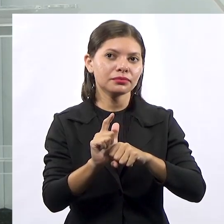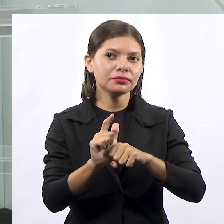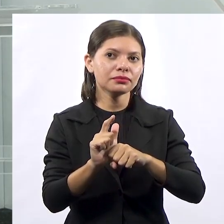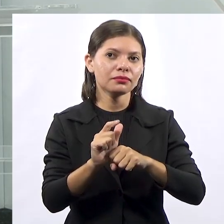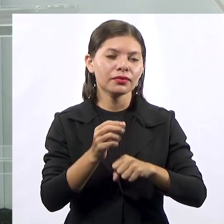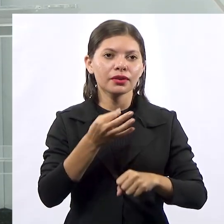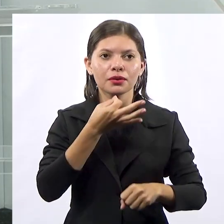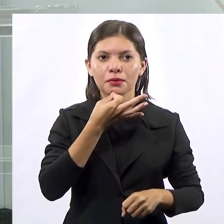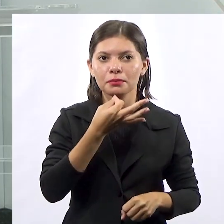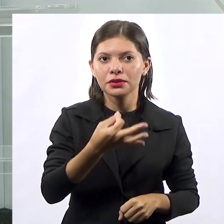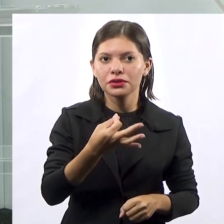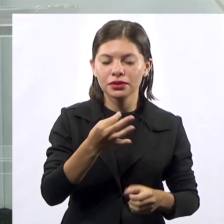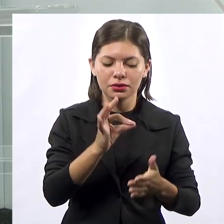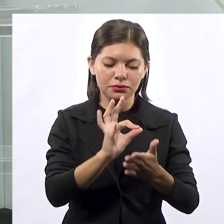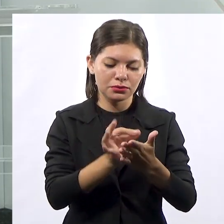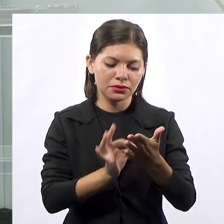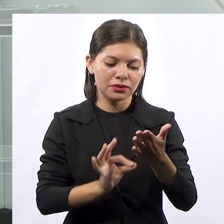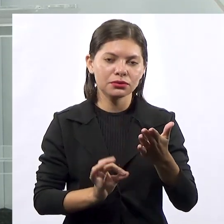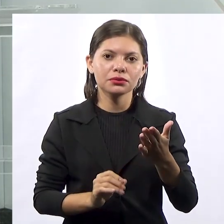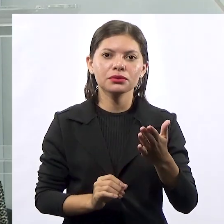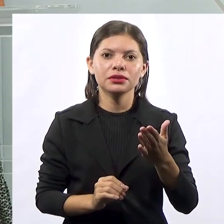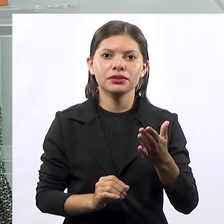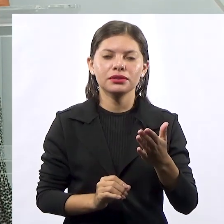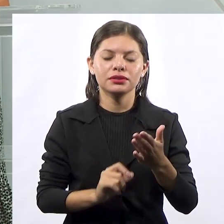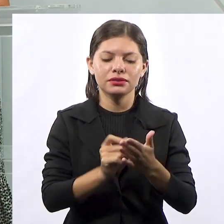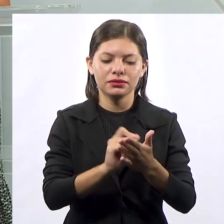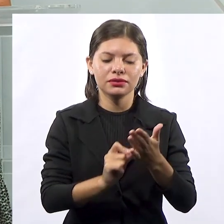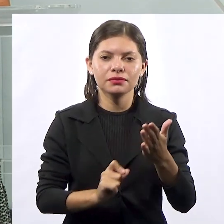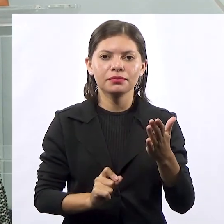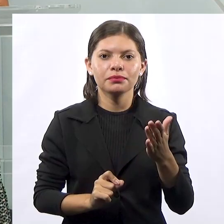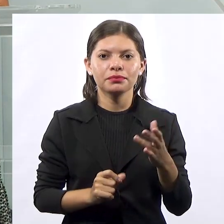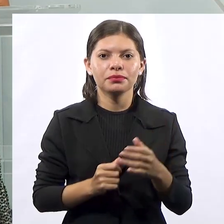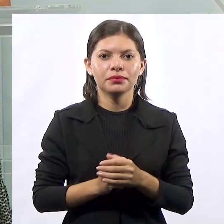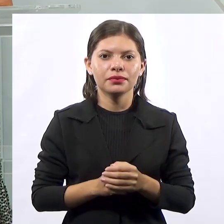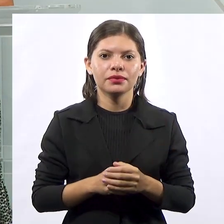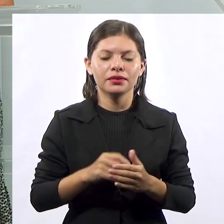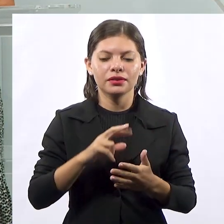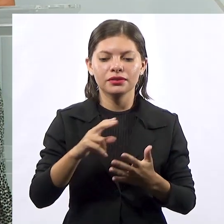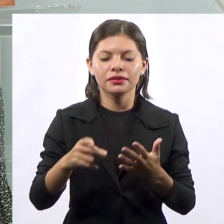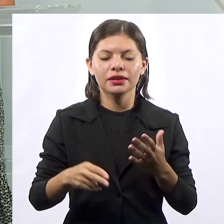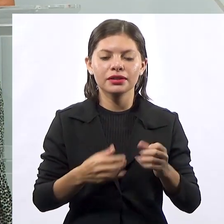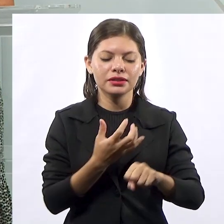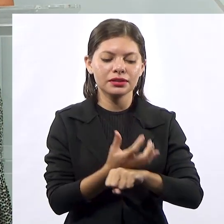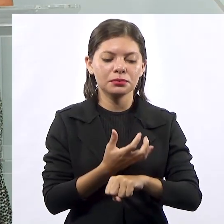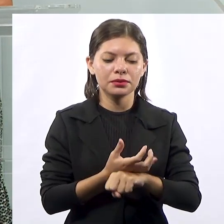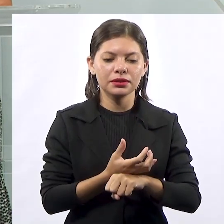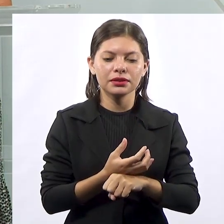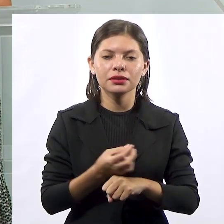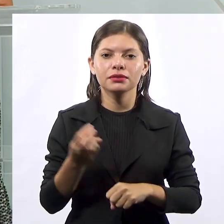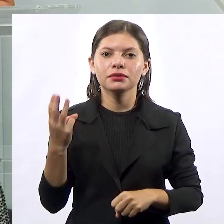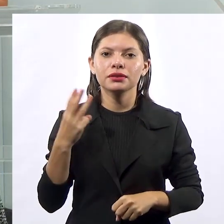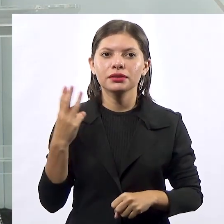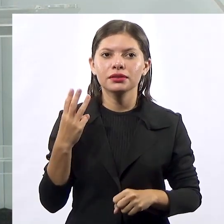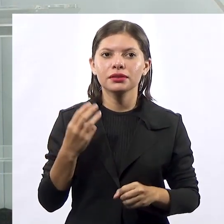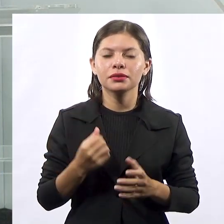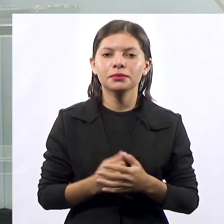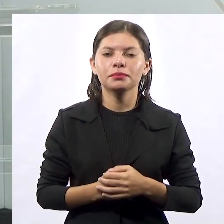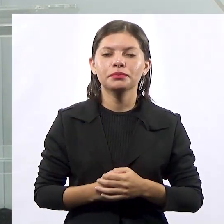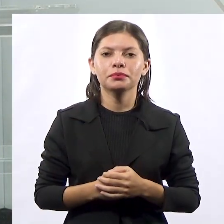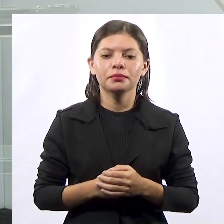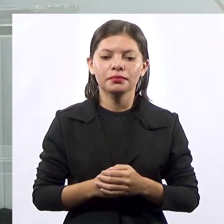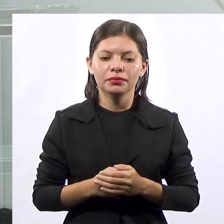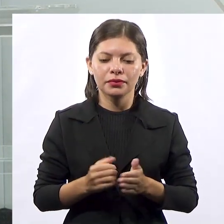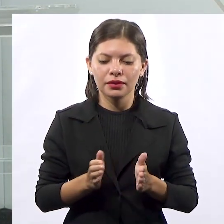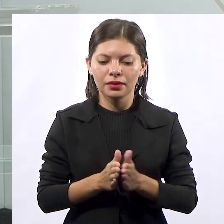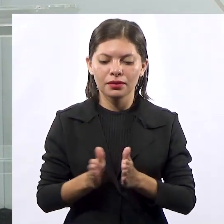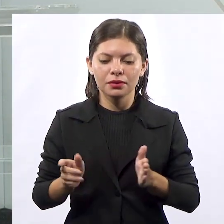a opinião dos autores que vocês estão estudando nas diferentes disciplinas do terceiro período. Há várias